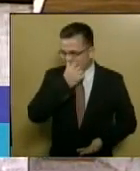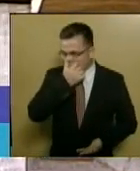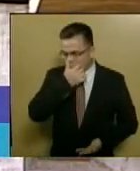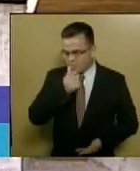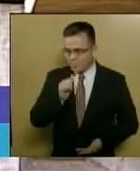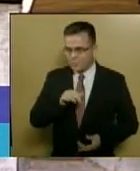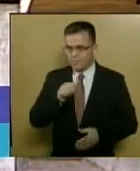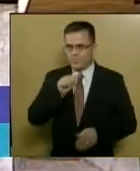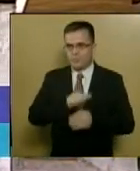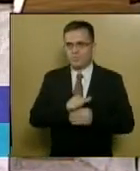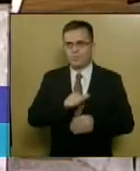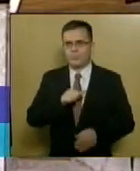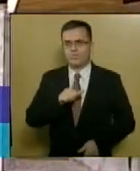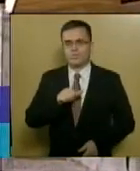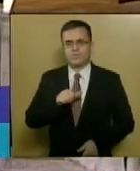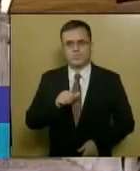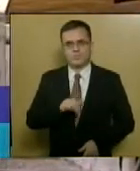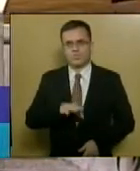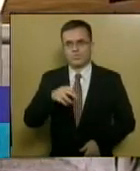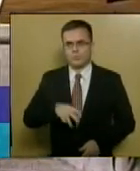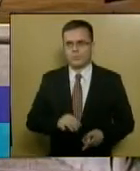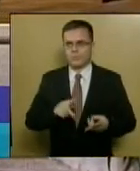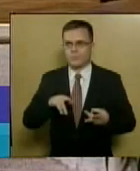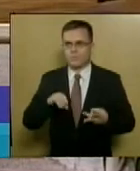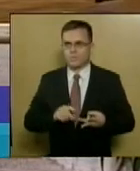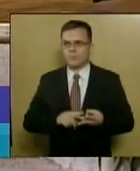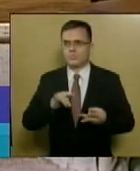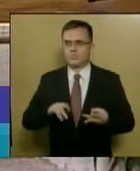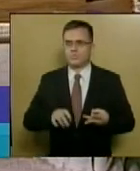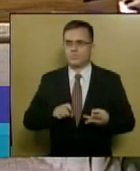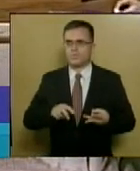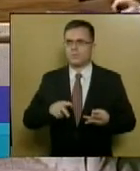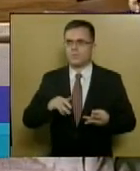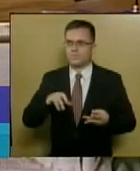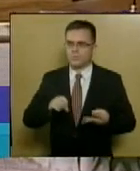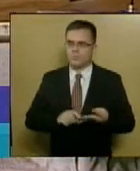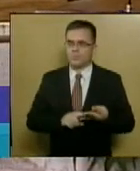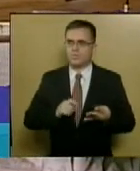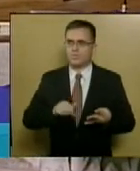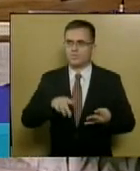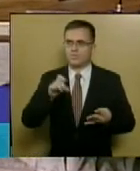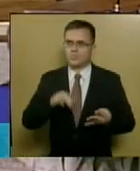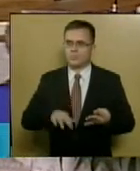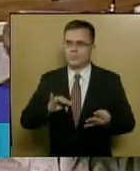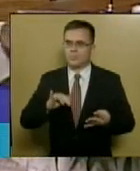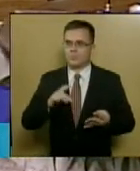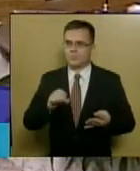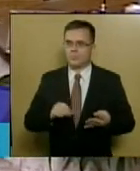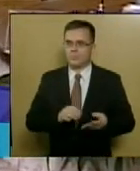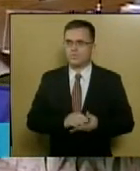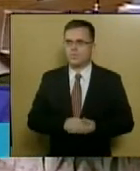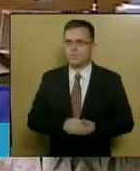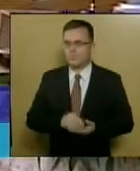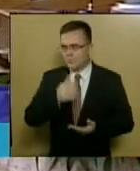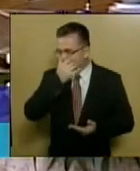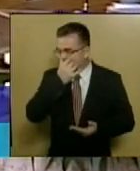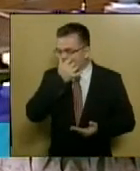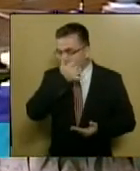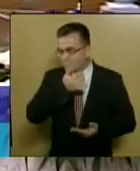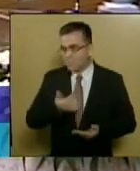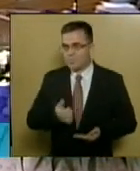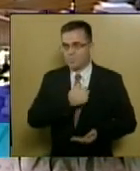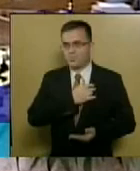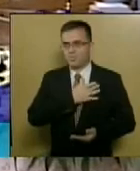Antônio dos Santos, Jorge Passos, Zezinho Guimarães, Adelson Barreto Filho, o capitão